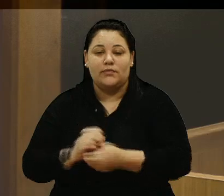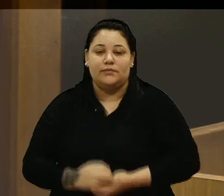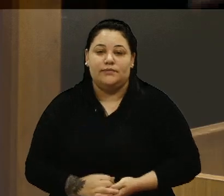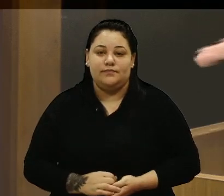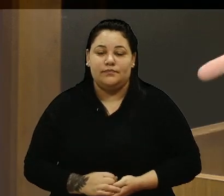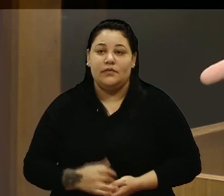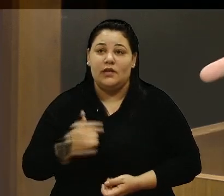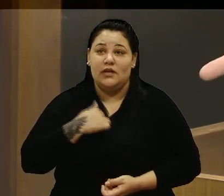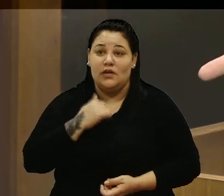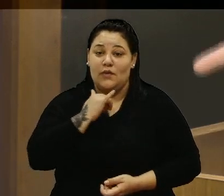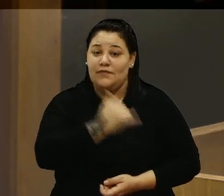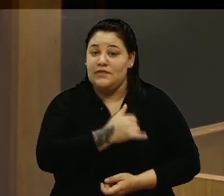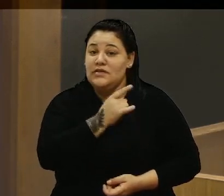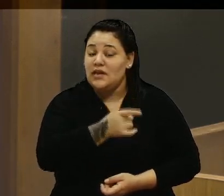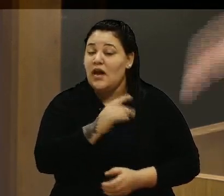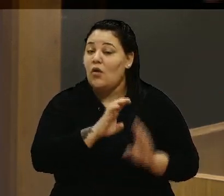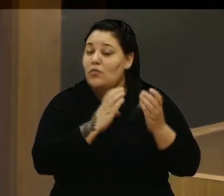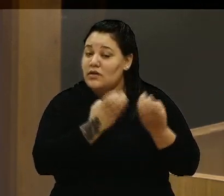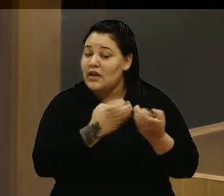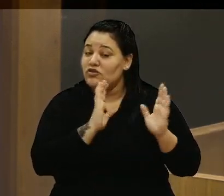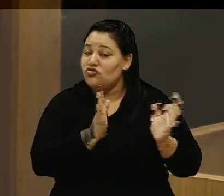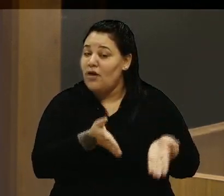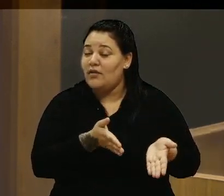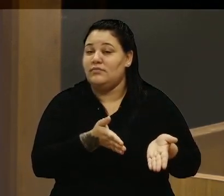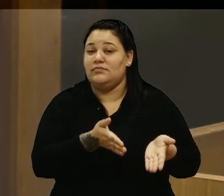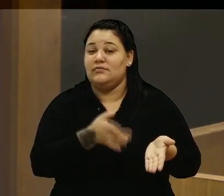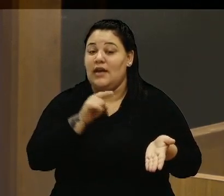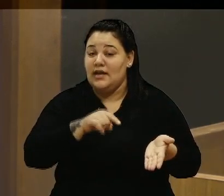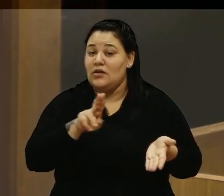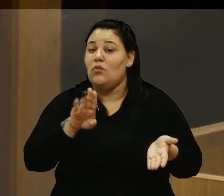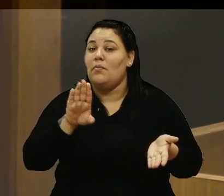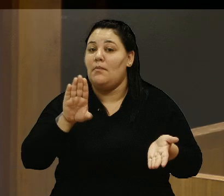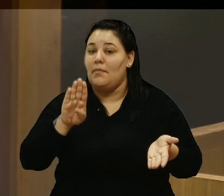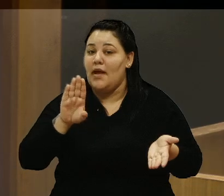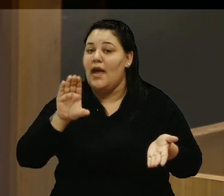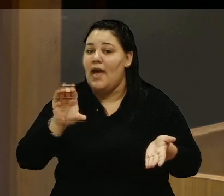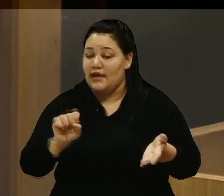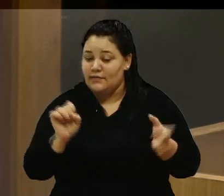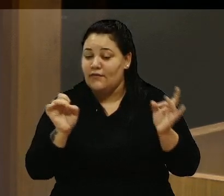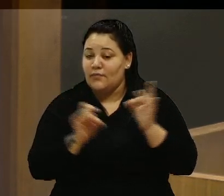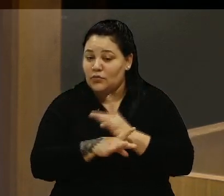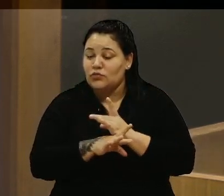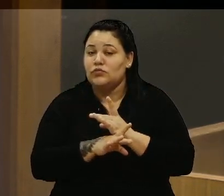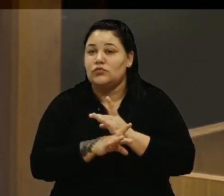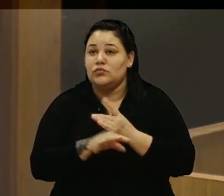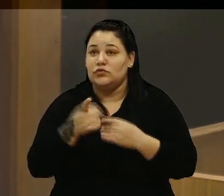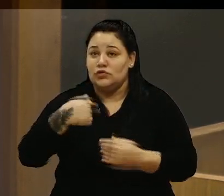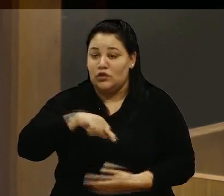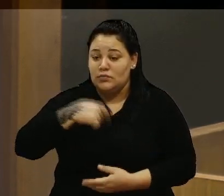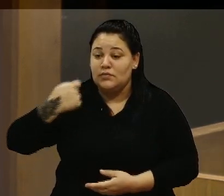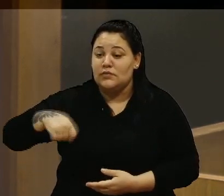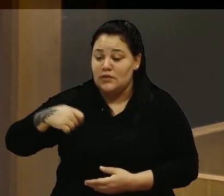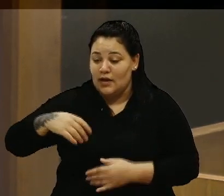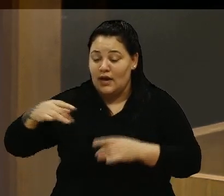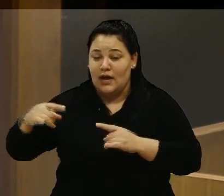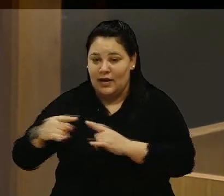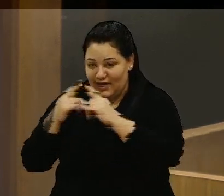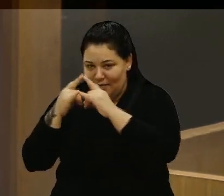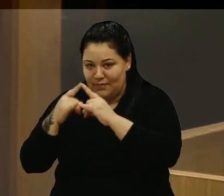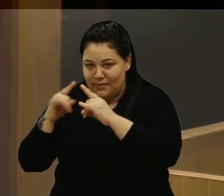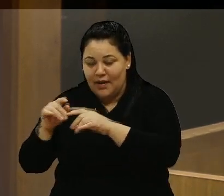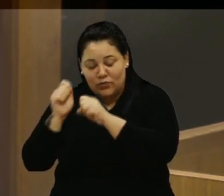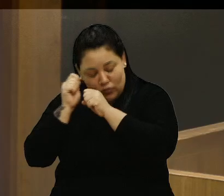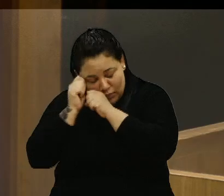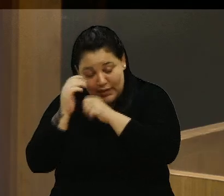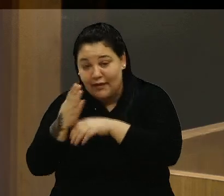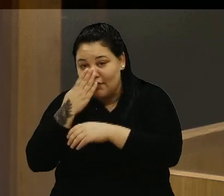eu falei para a comunidade, essa UBS vai sair. Nem que nós tenhamos que acampar em frente àquela UBS, porque